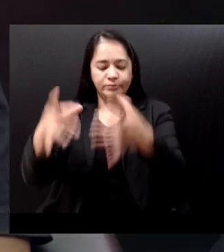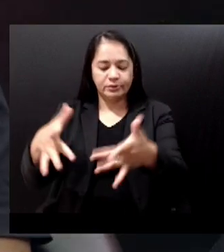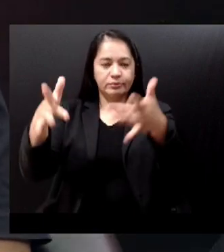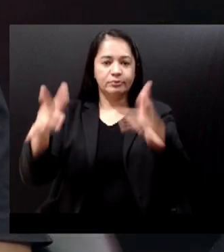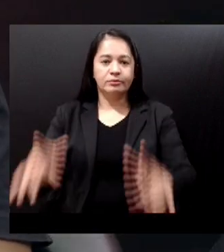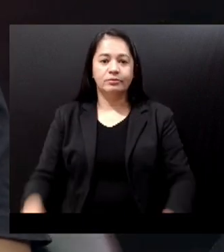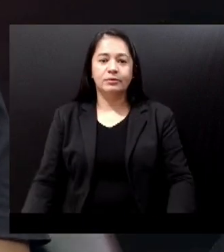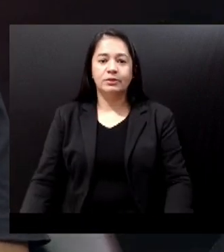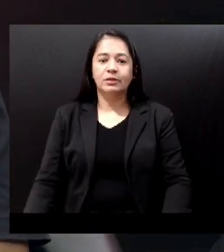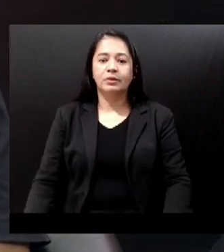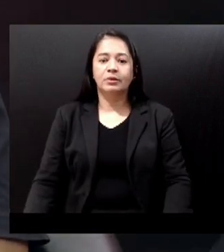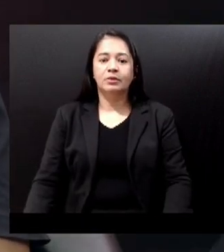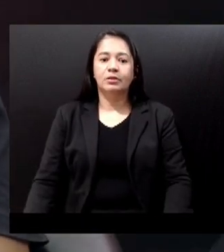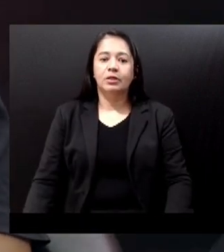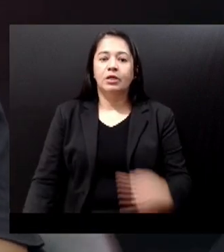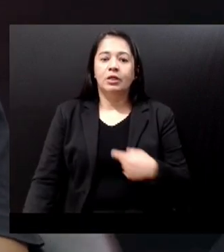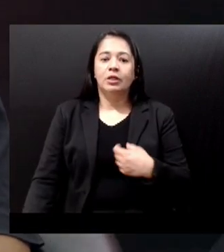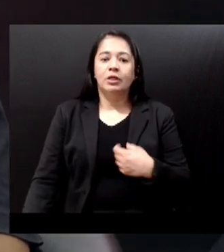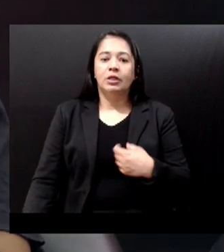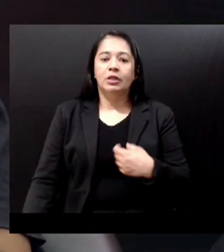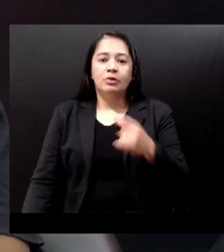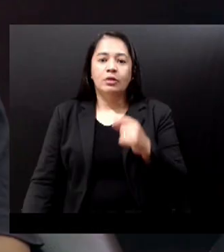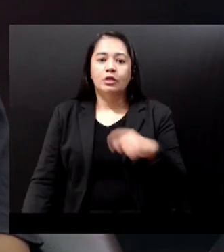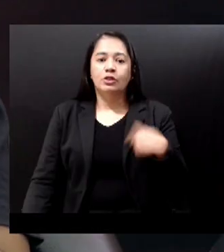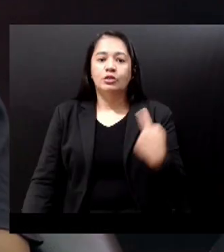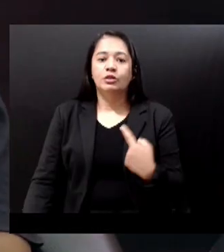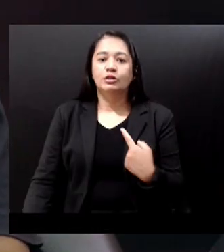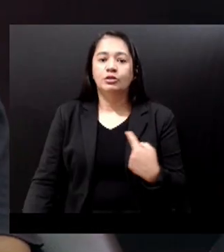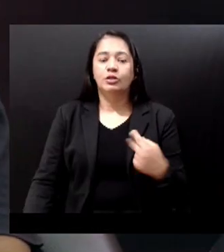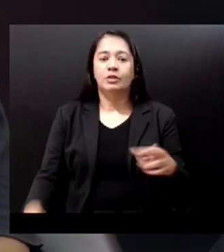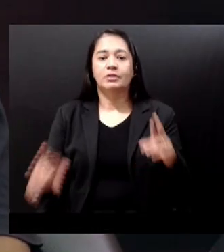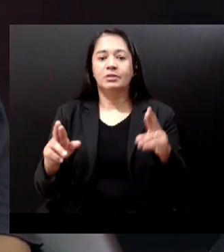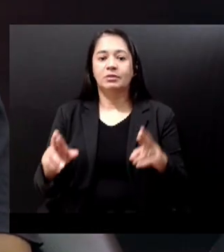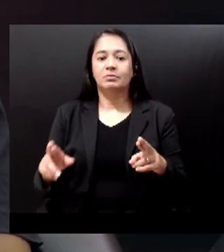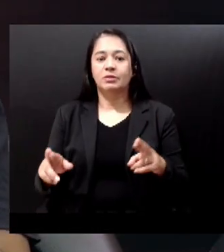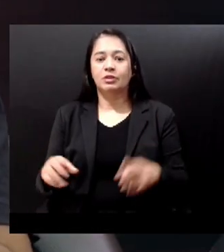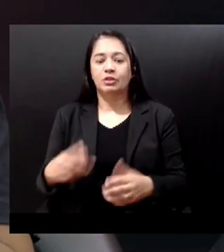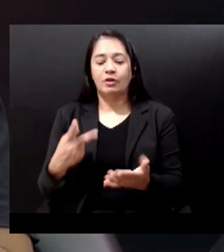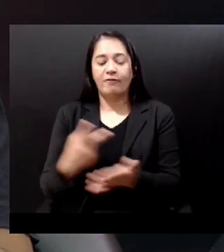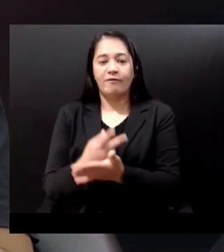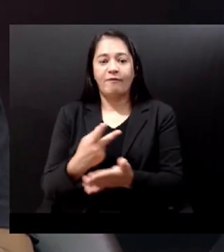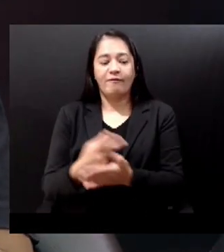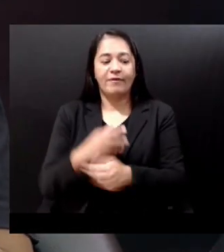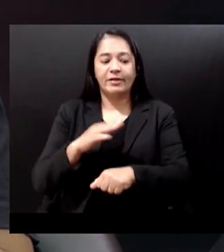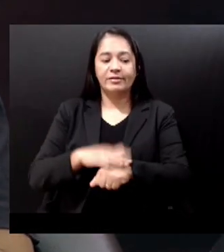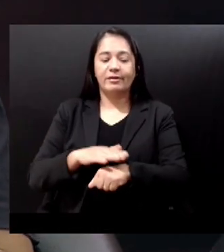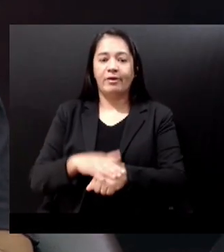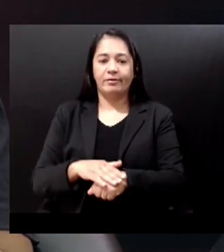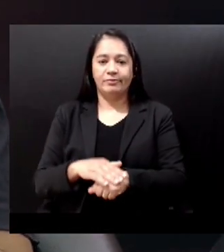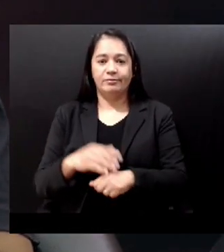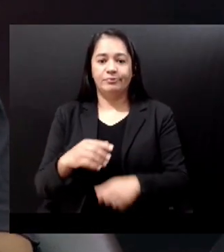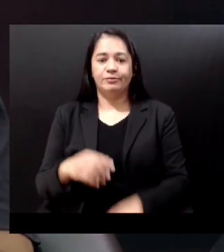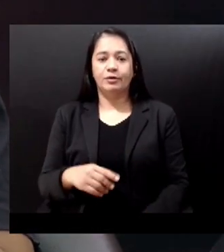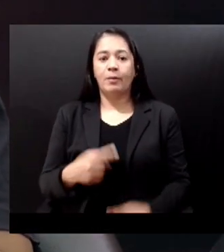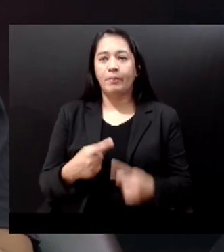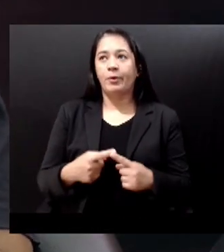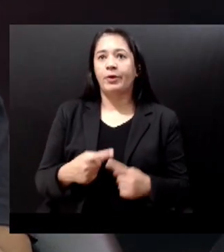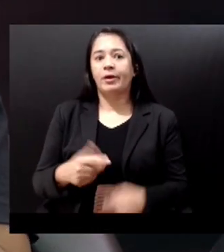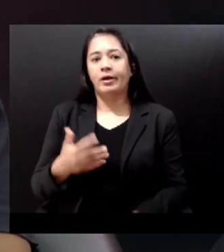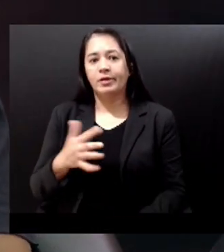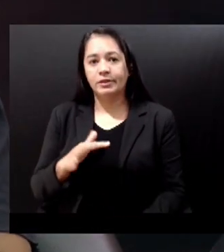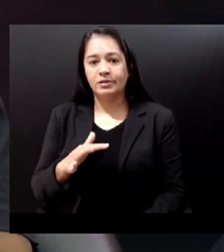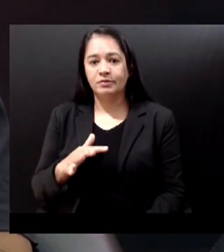que a gente dimensiona errado as nossas expectativas em relação ao resultado que a gente quer. Uhum, Então, muitas vezes, aí vamos falar da